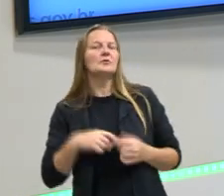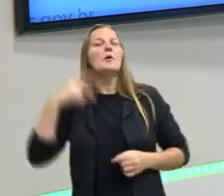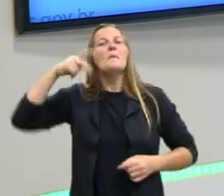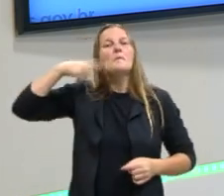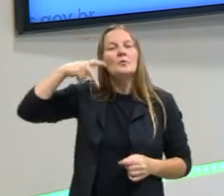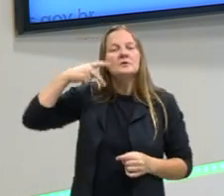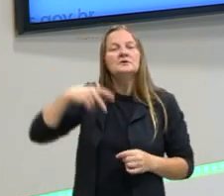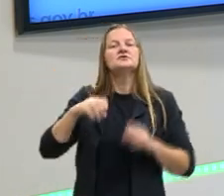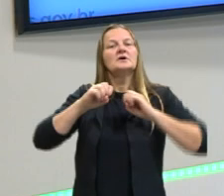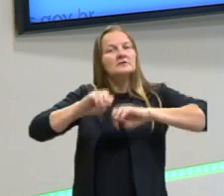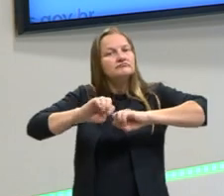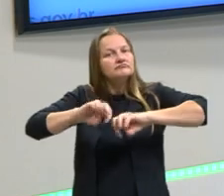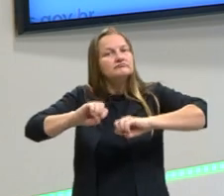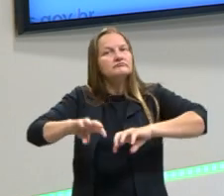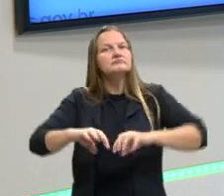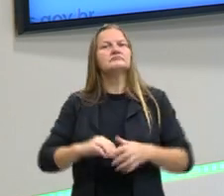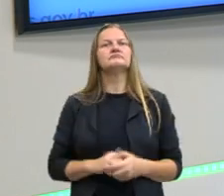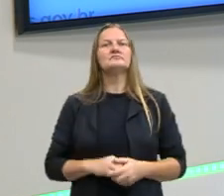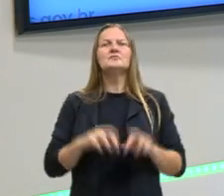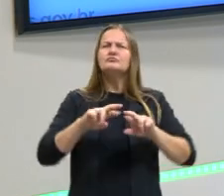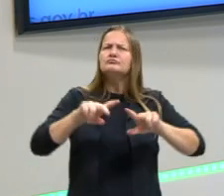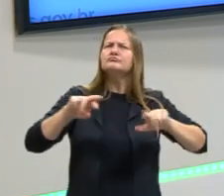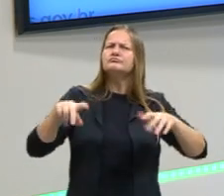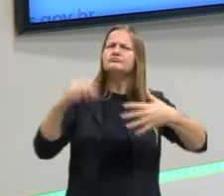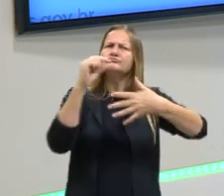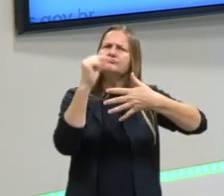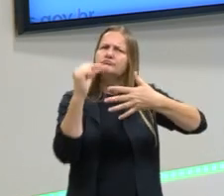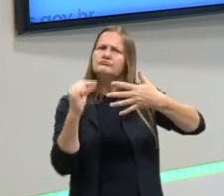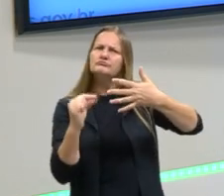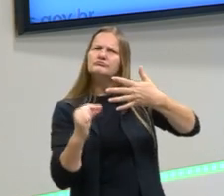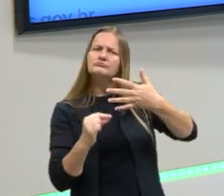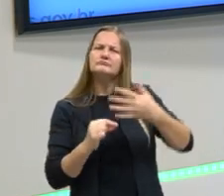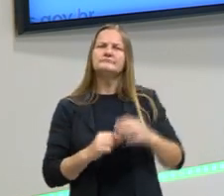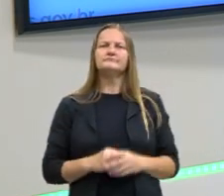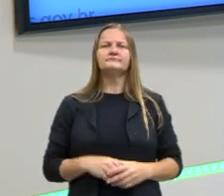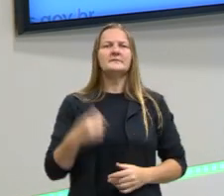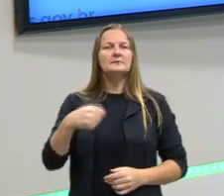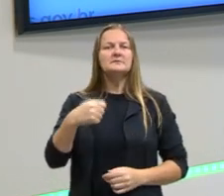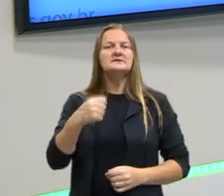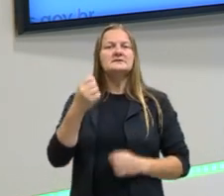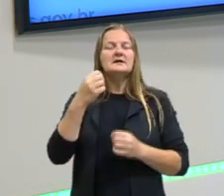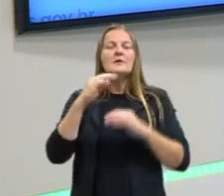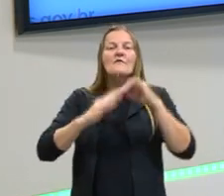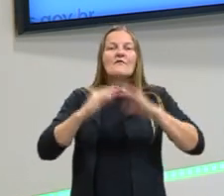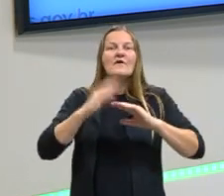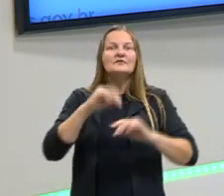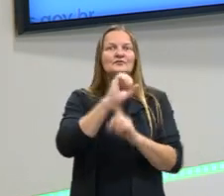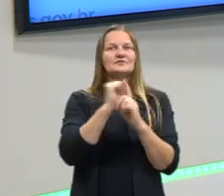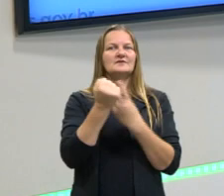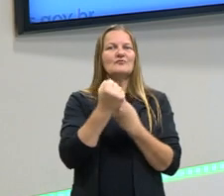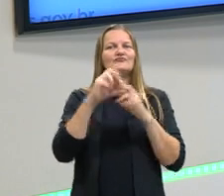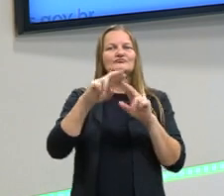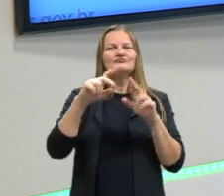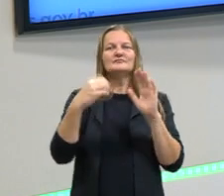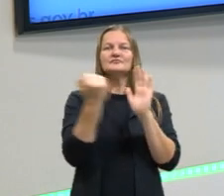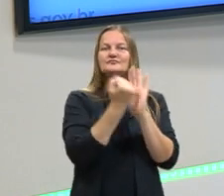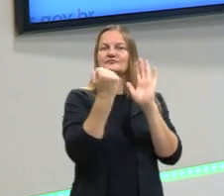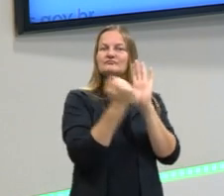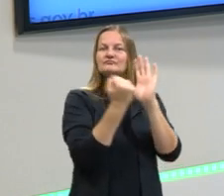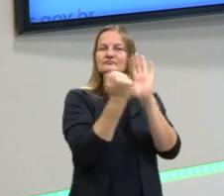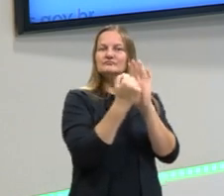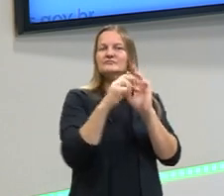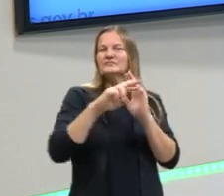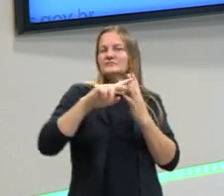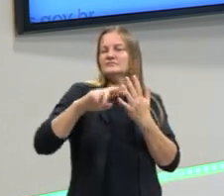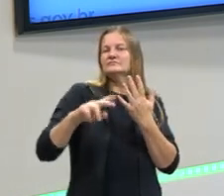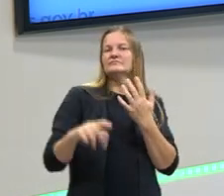política a educação então é aqui é necessário necessidade de se entendeu fato social que muitas pessoas façam